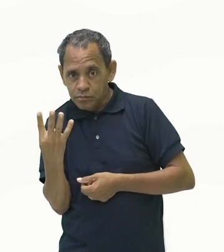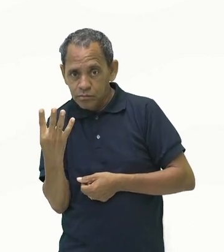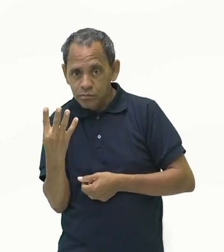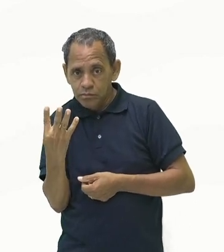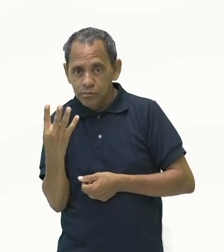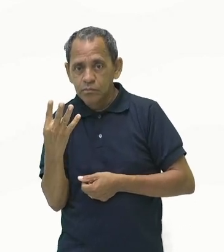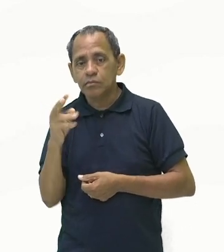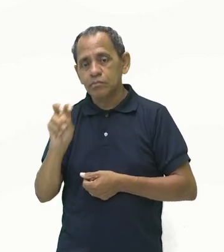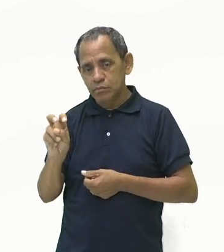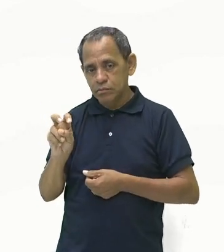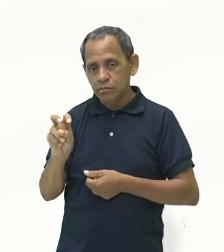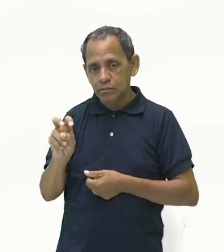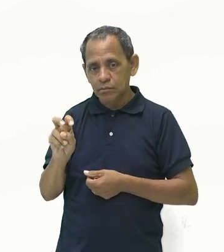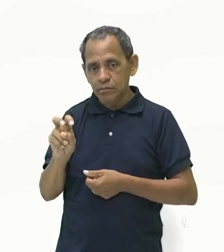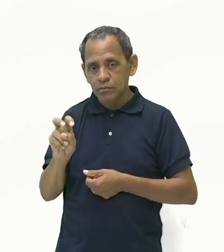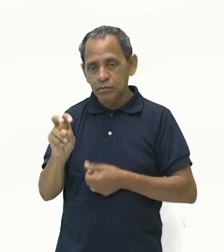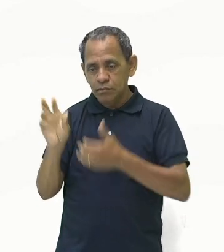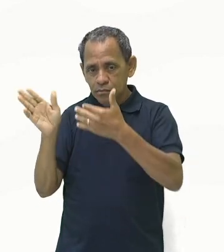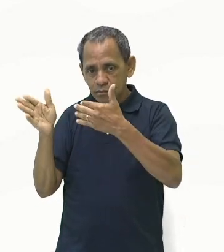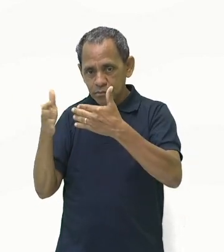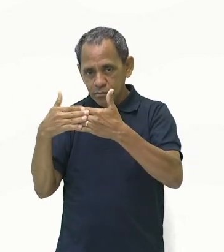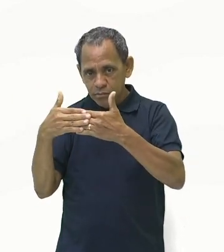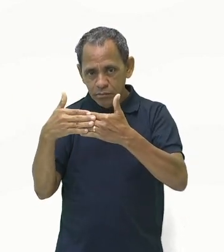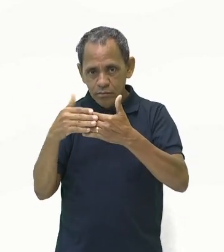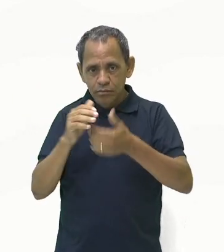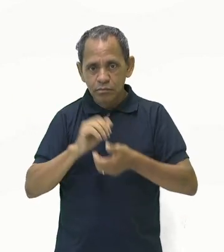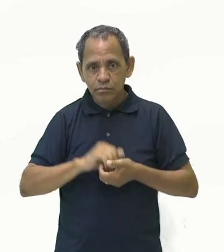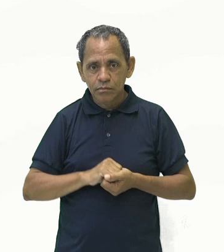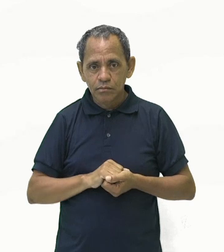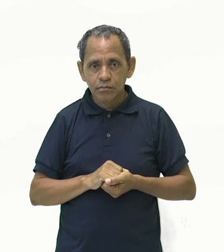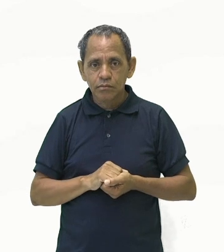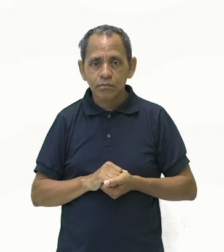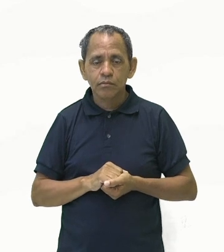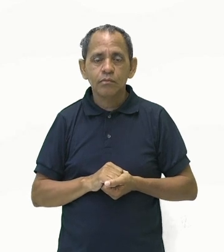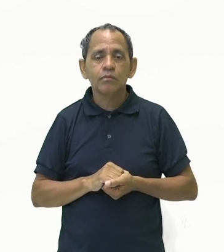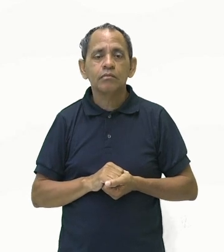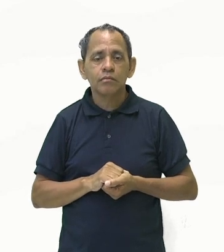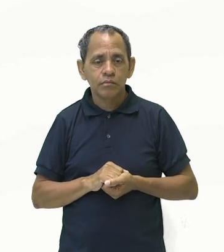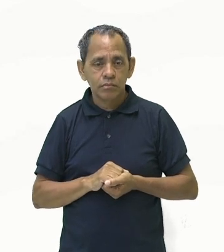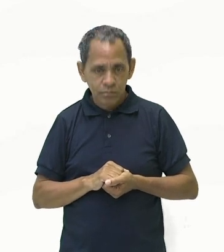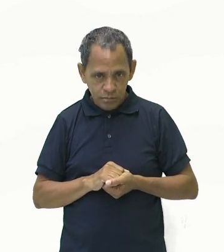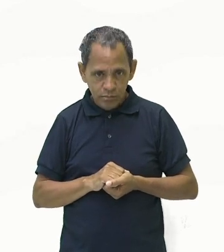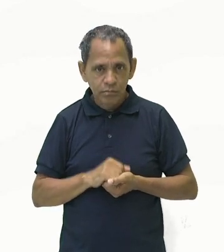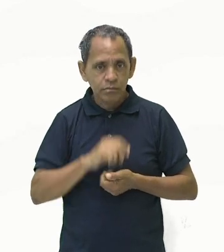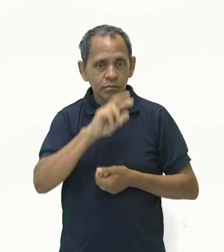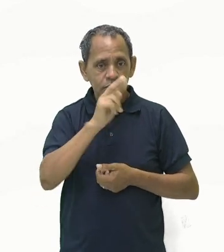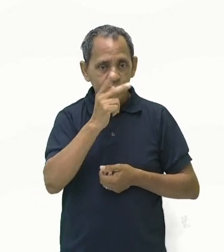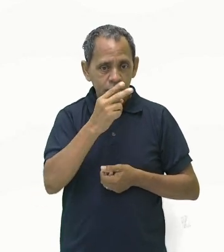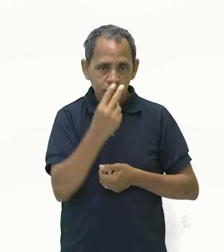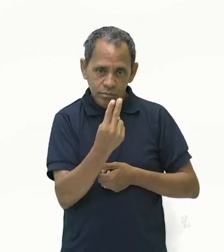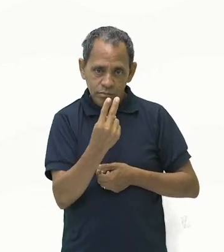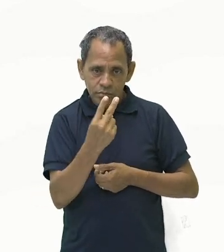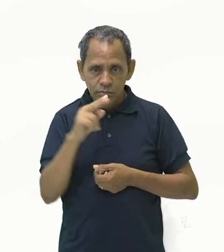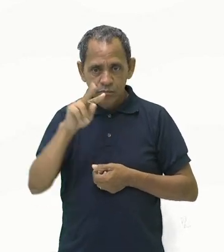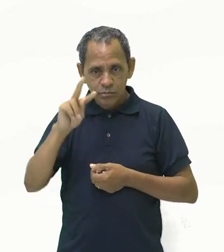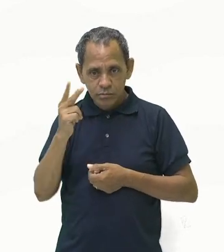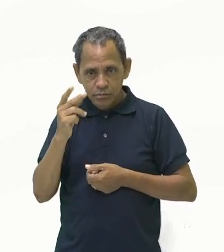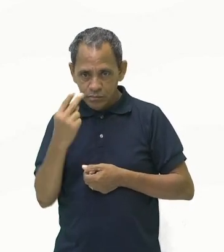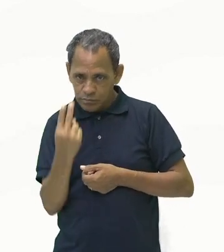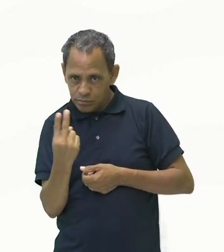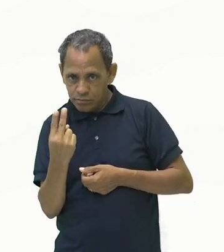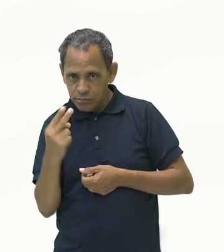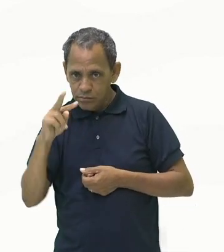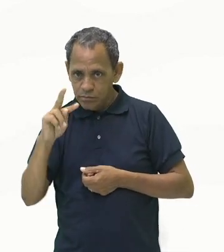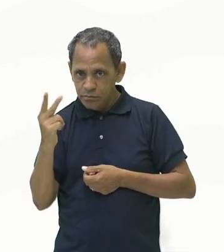4, 5 e fecha aqui. Com 2 hidrogênios aqui, com 2 hidrogênios aqui, com 2 hidrogênios